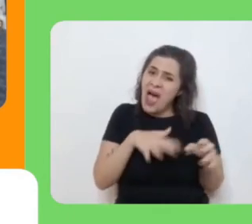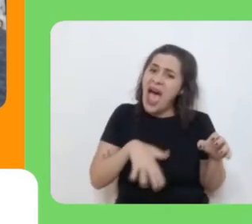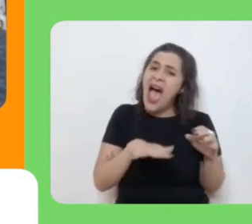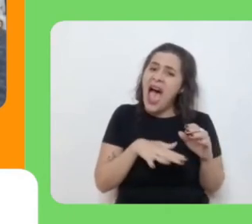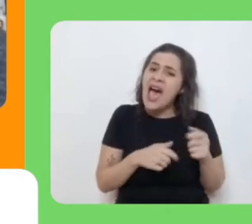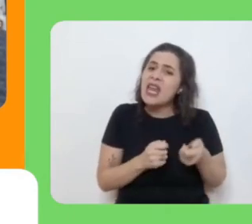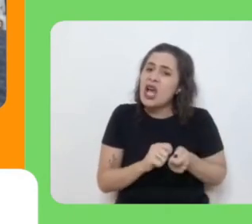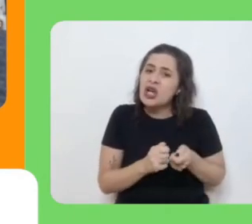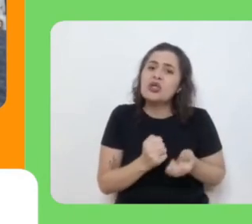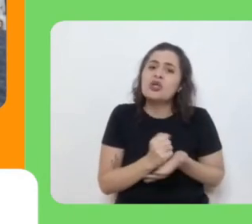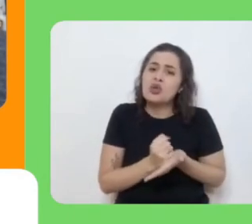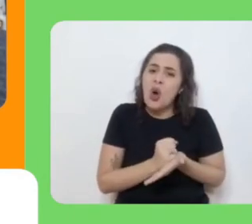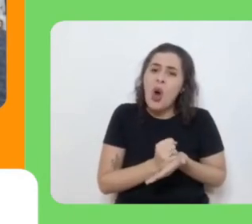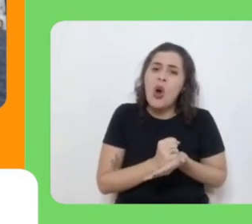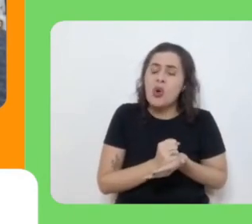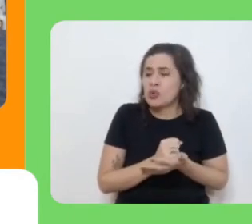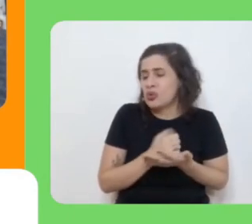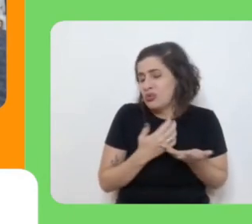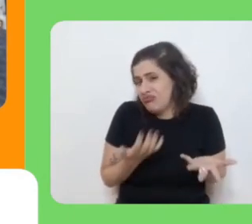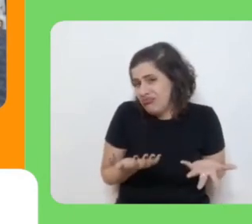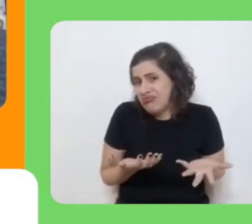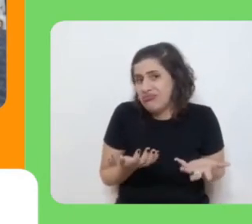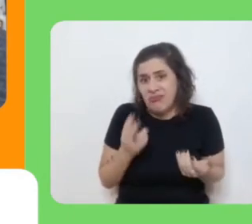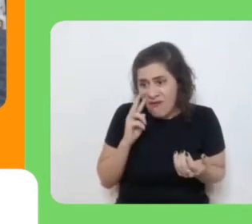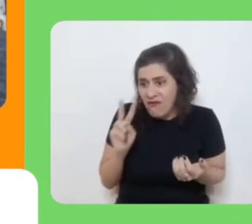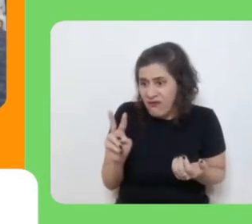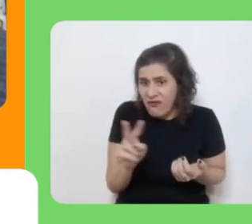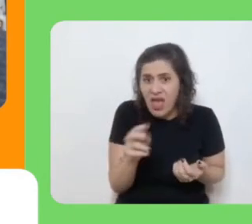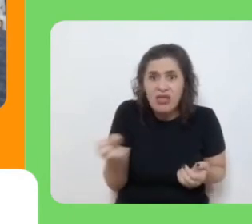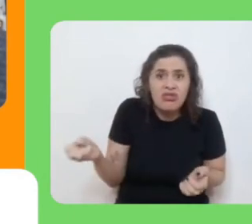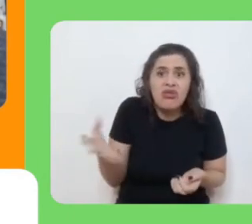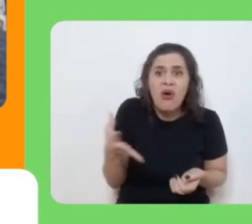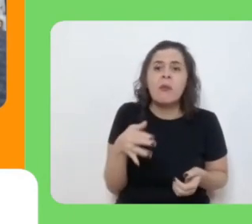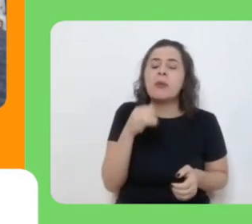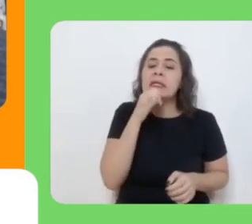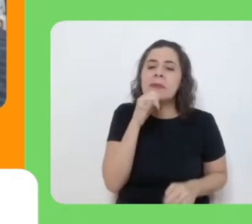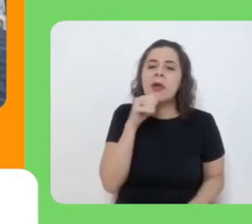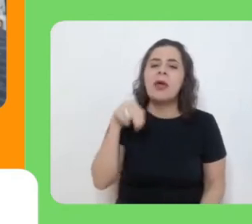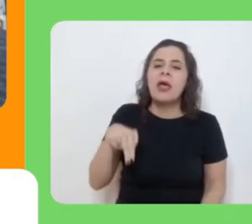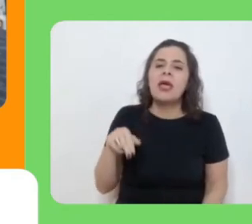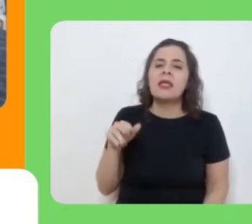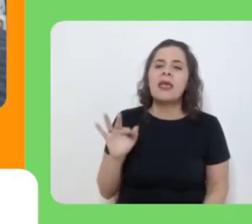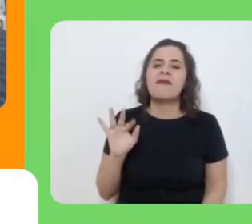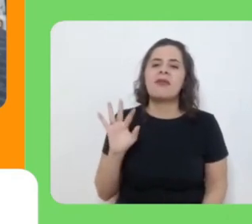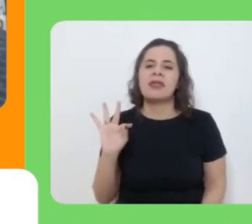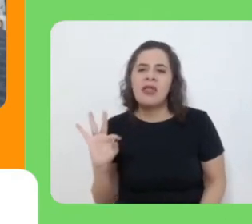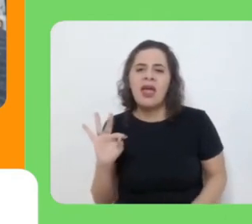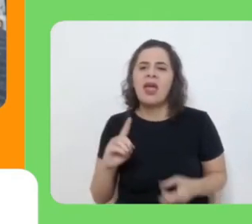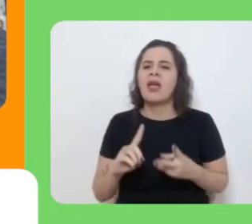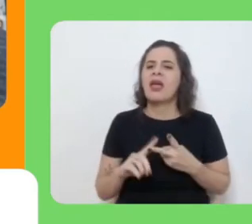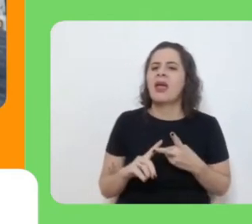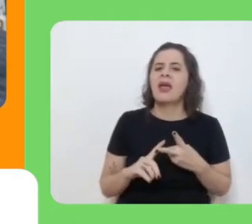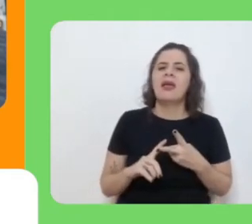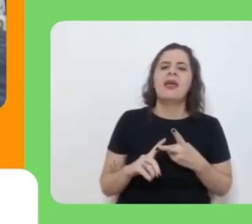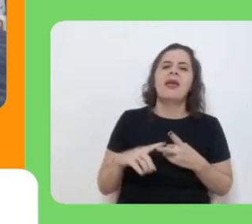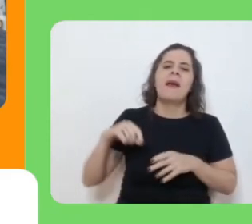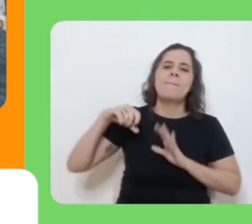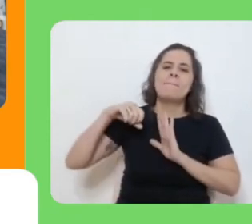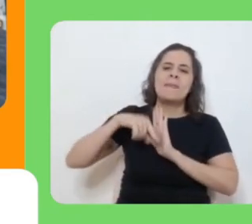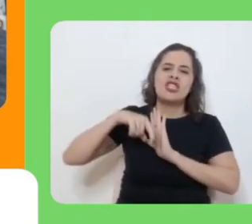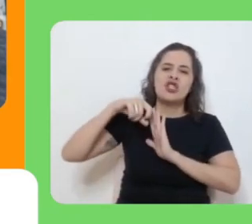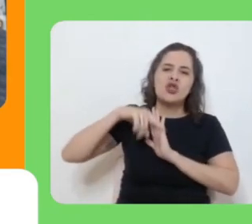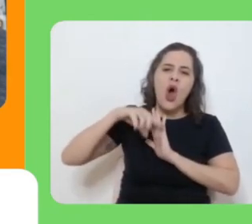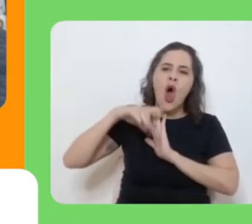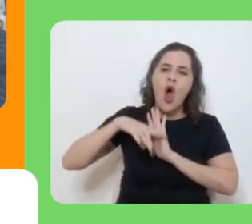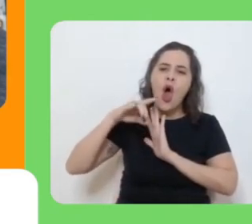eles também. vendem como tudo novo, né? Os NFTs, os bitcoins, veio tudo, todo